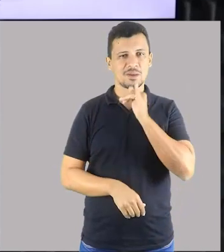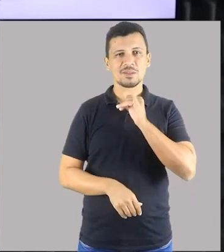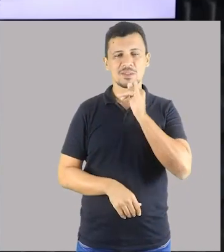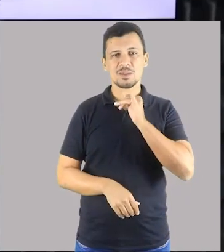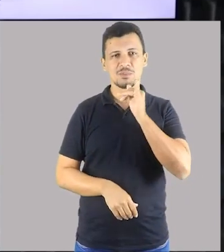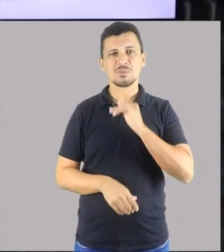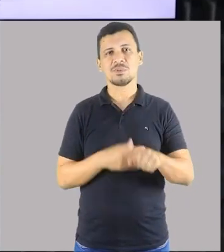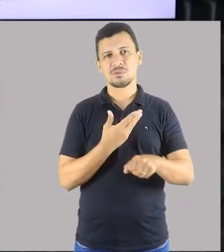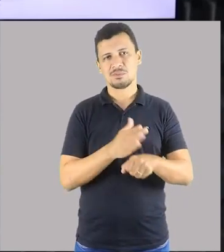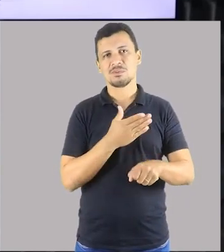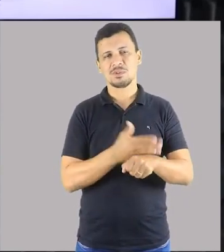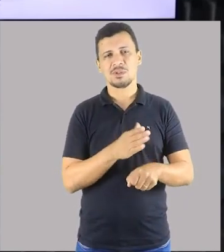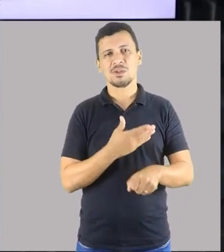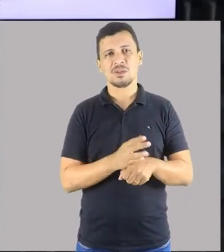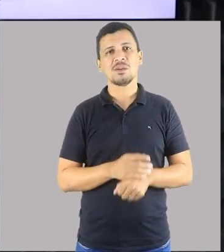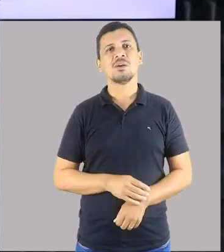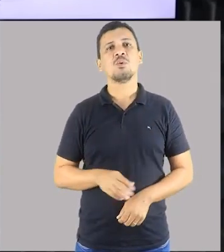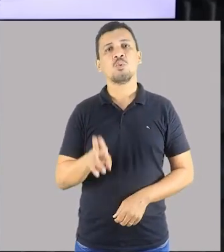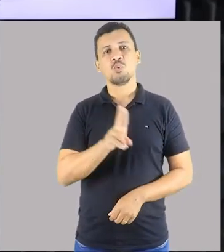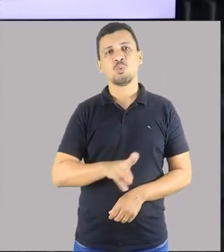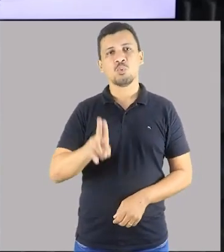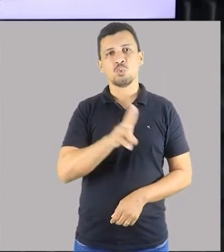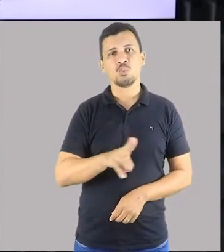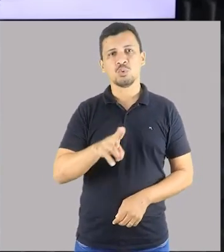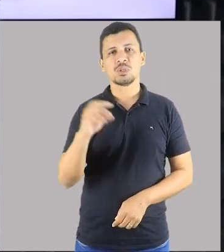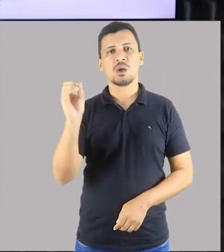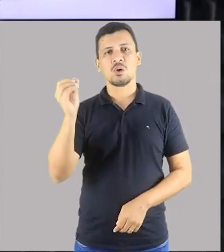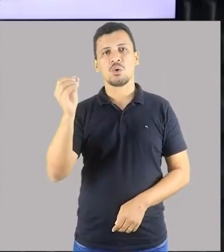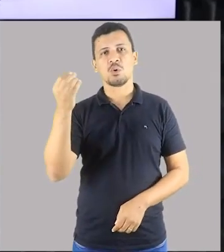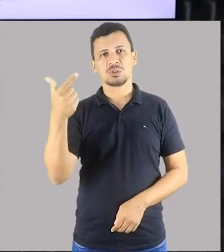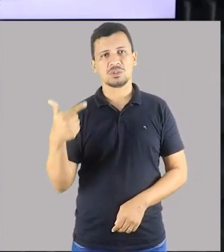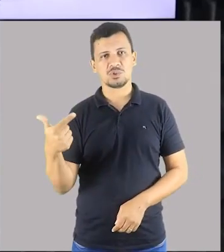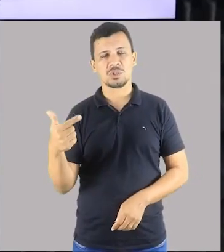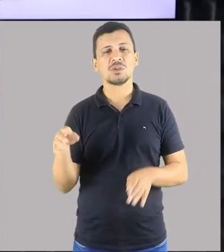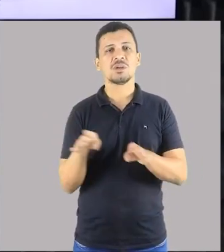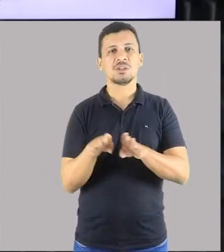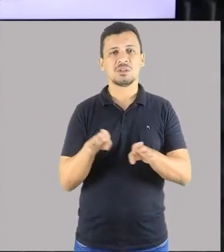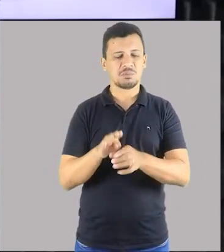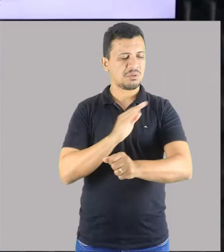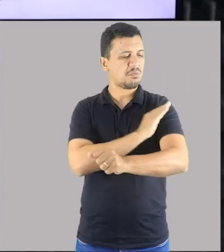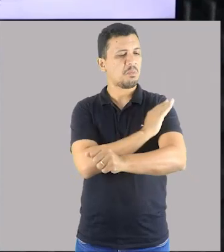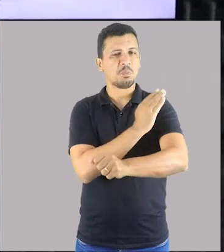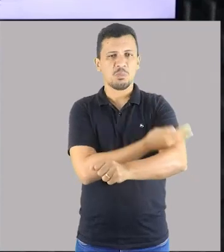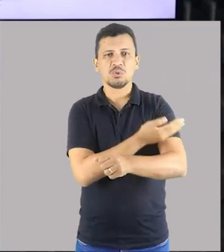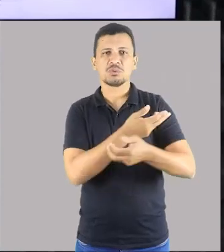aeróbios. Exercícios que envolvem um grande número de musculatura e